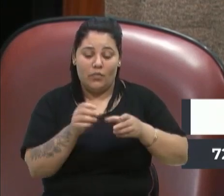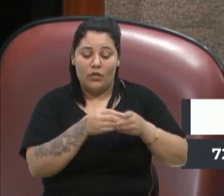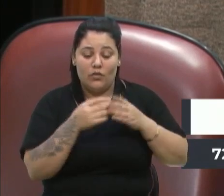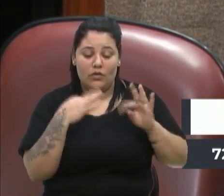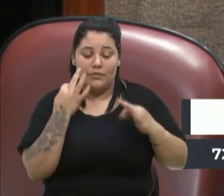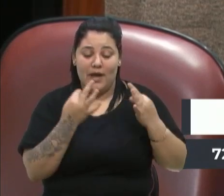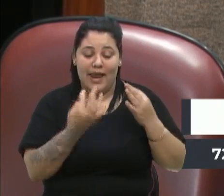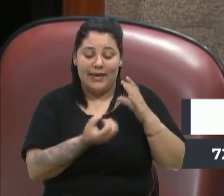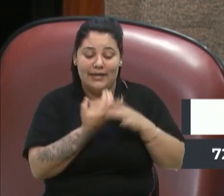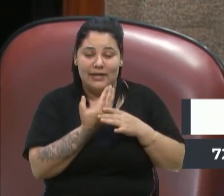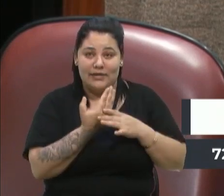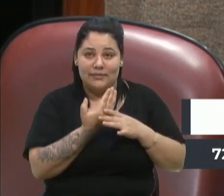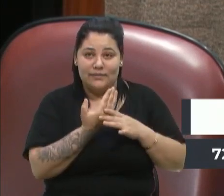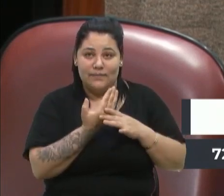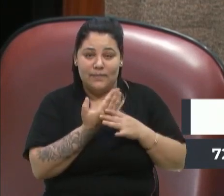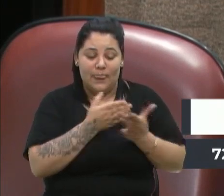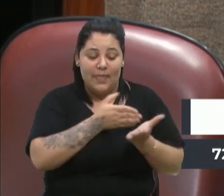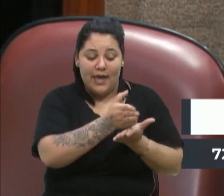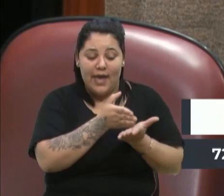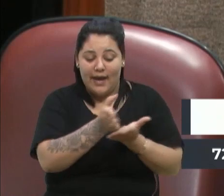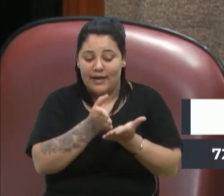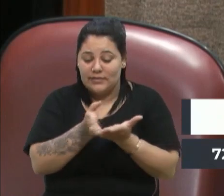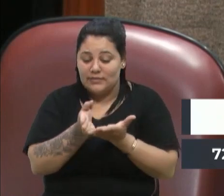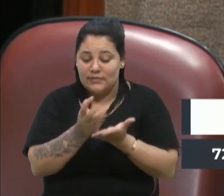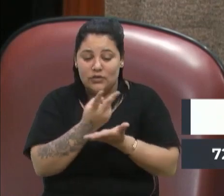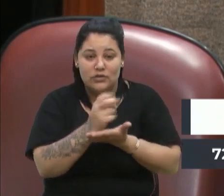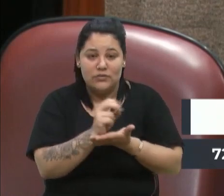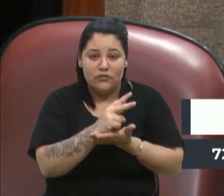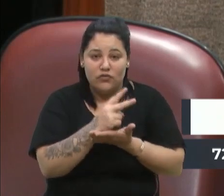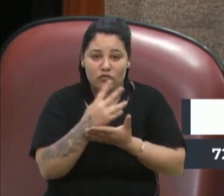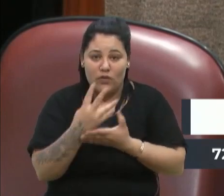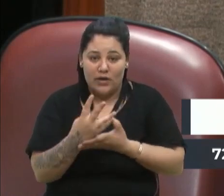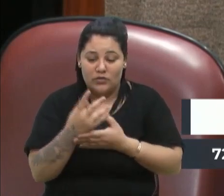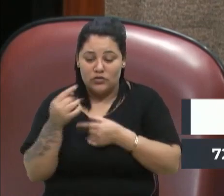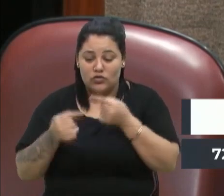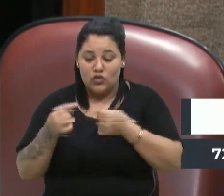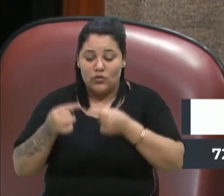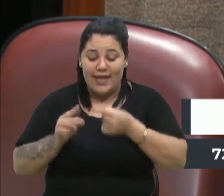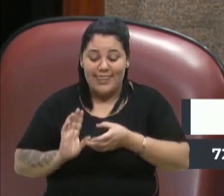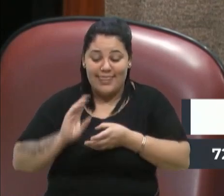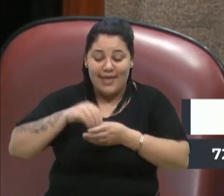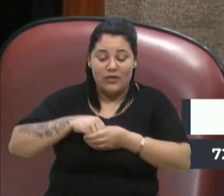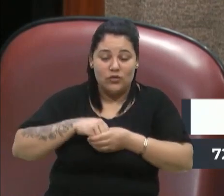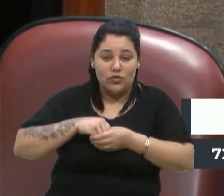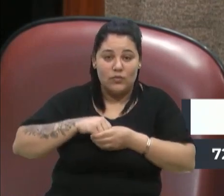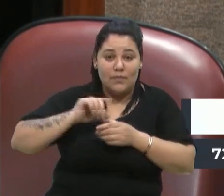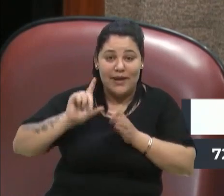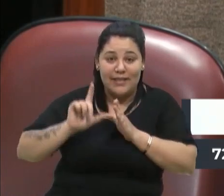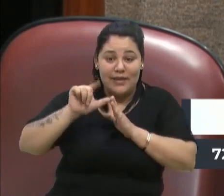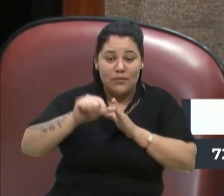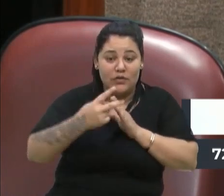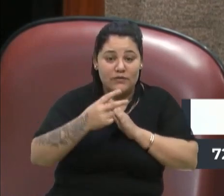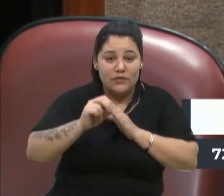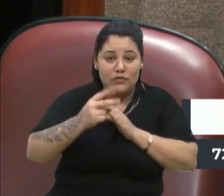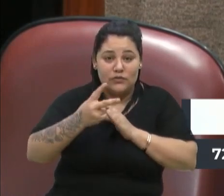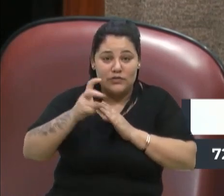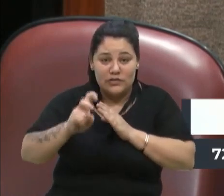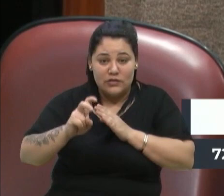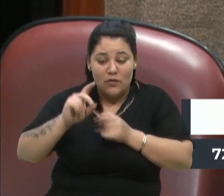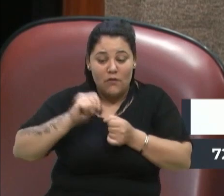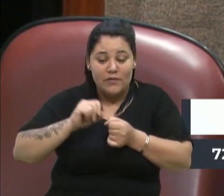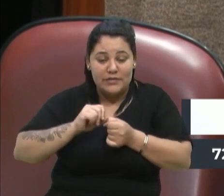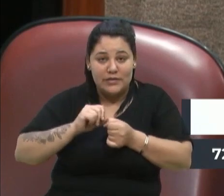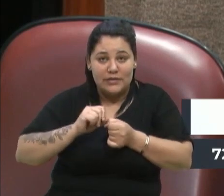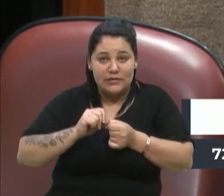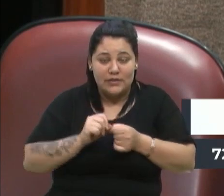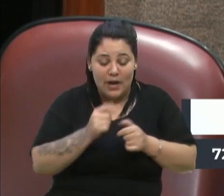Diretriz para que 2024 se discuta internamente 2025 pode ser executar é um financiamento